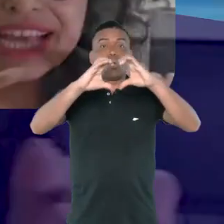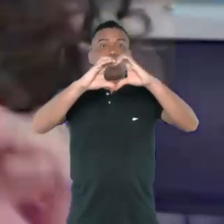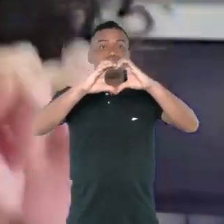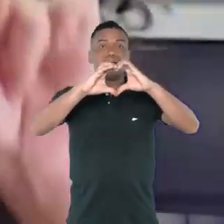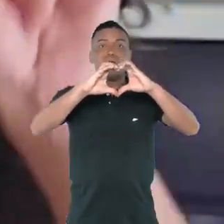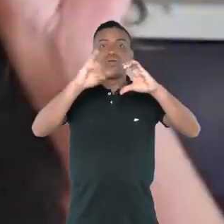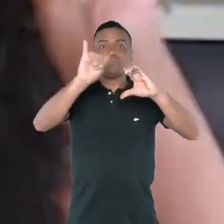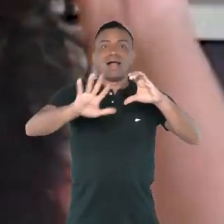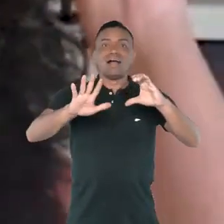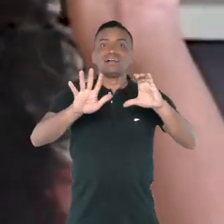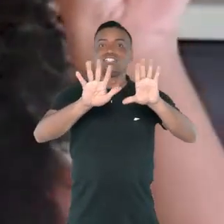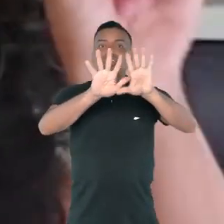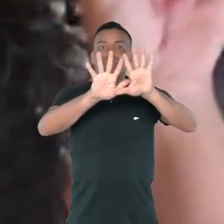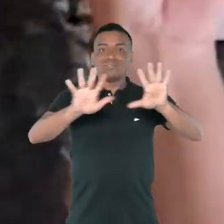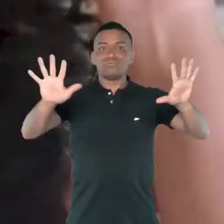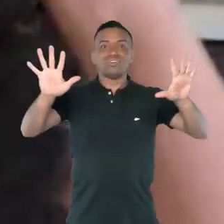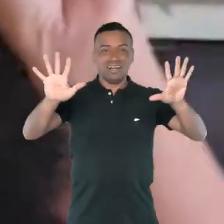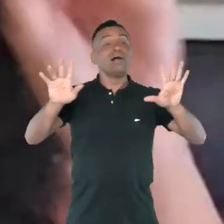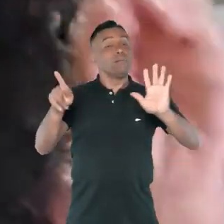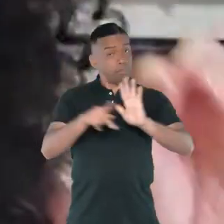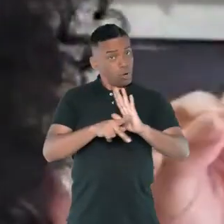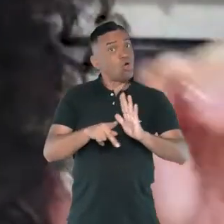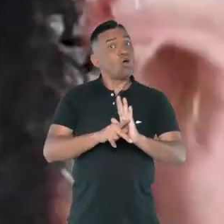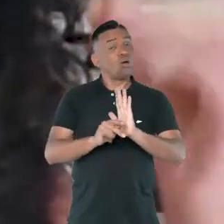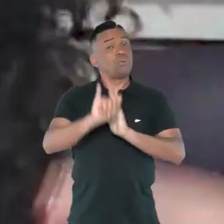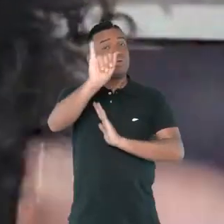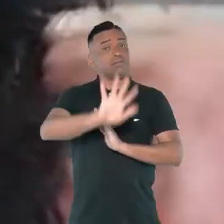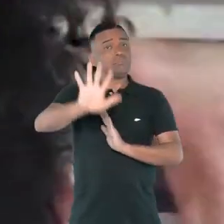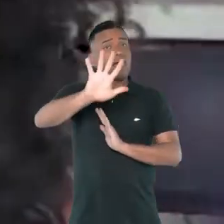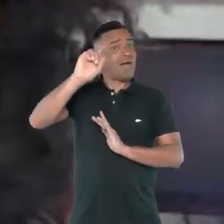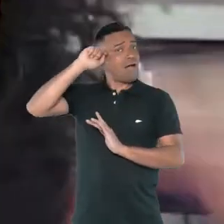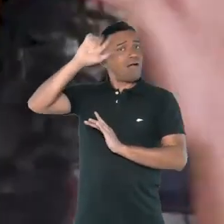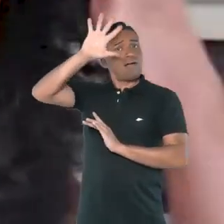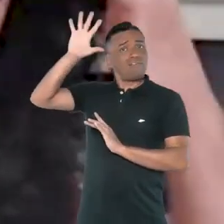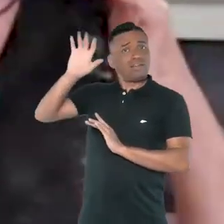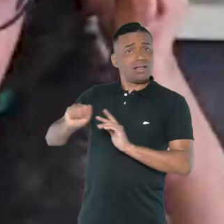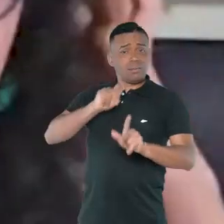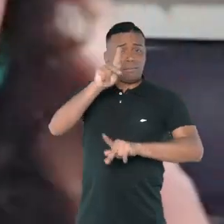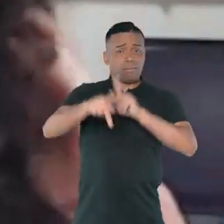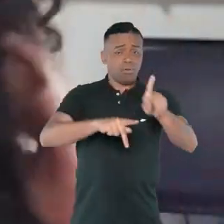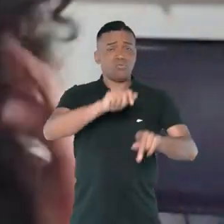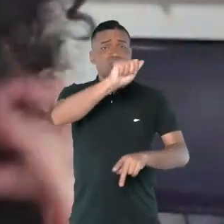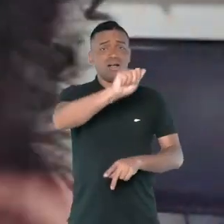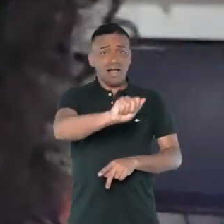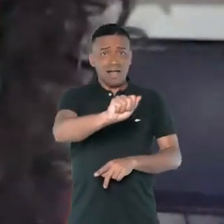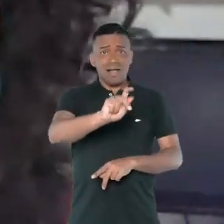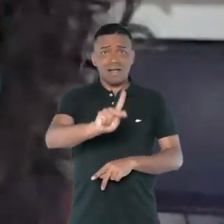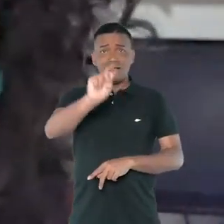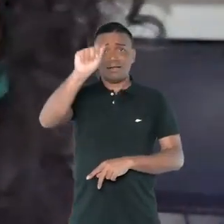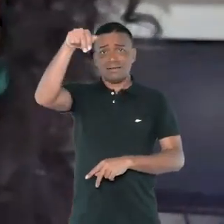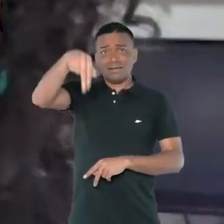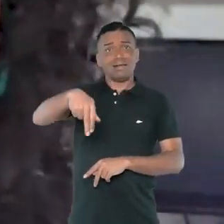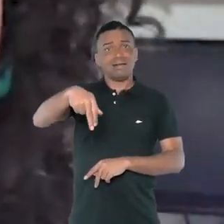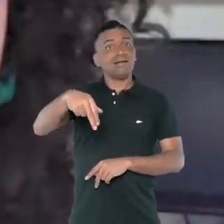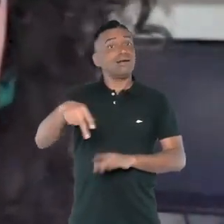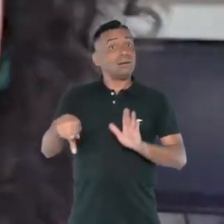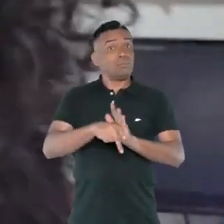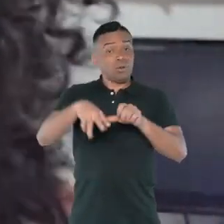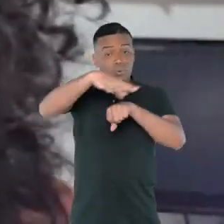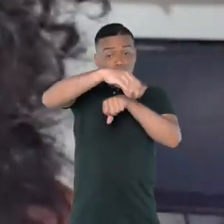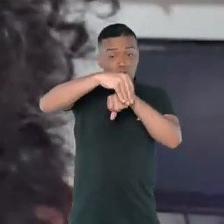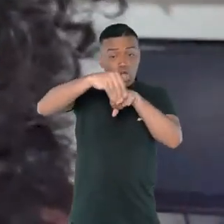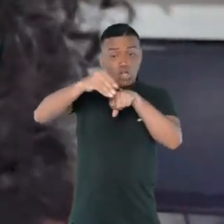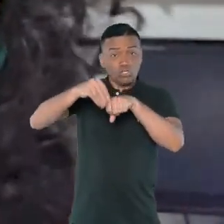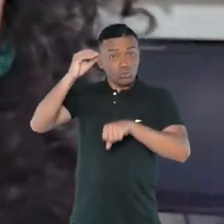vocês vão ver esse coração assim, que tá em vários portões. Isso é um adinkra africana, é um adinkra do povo